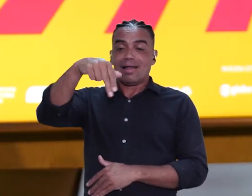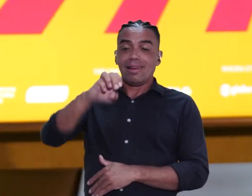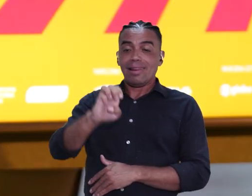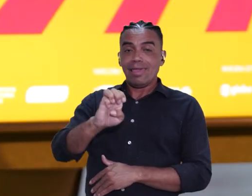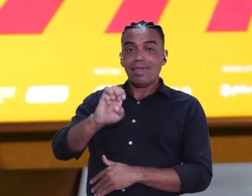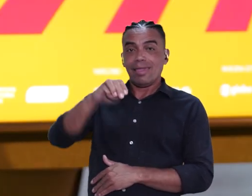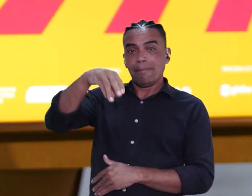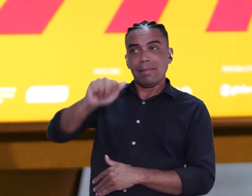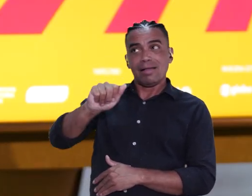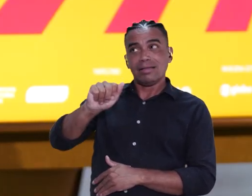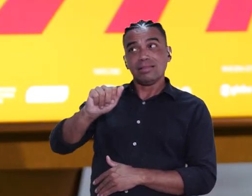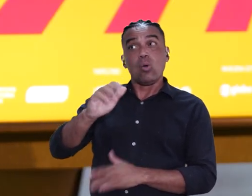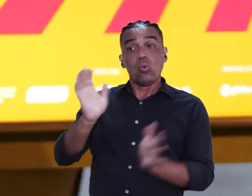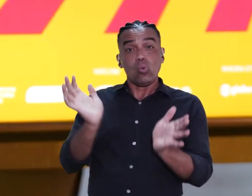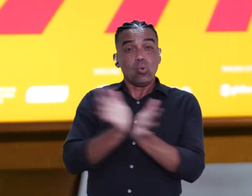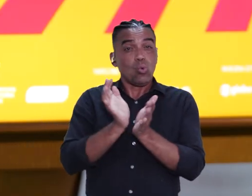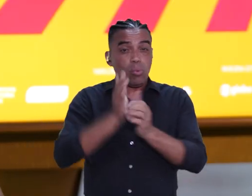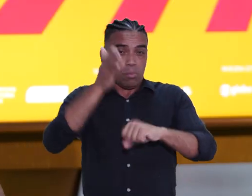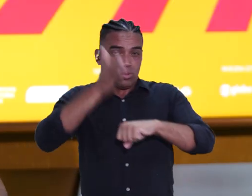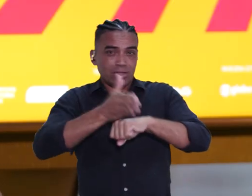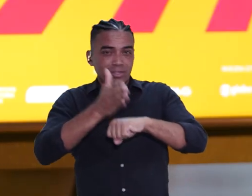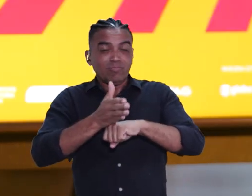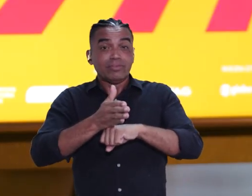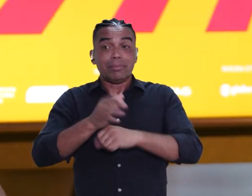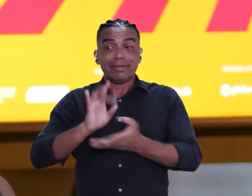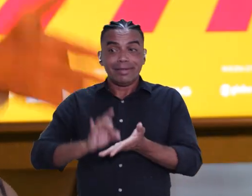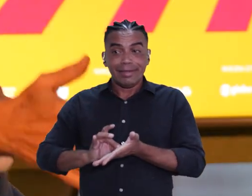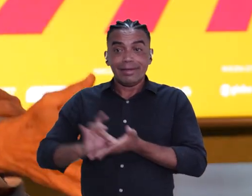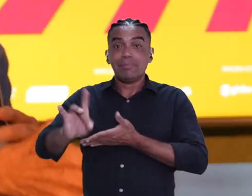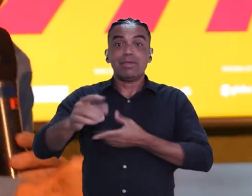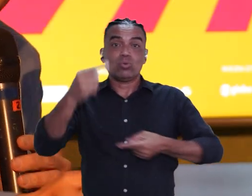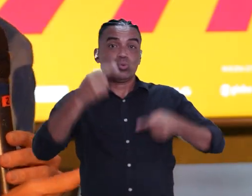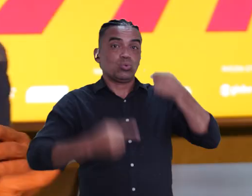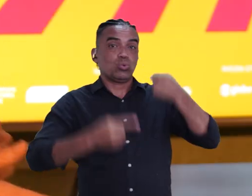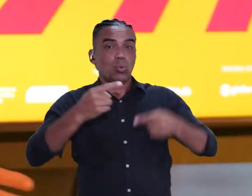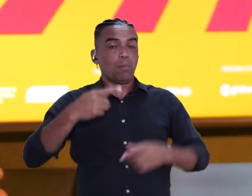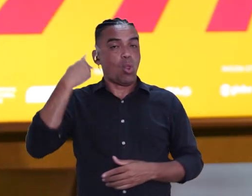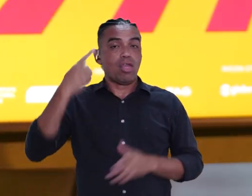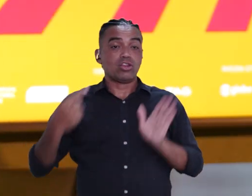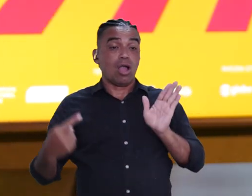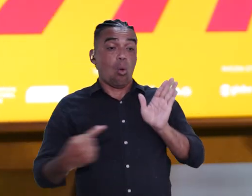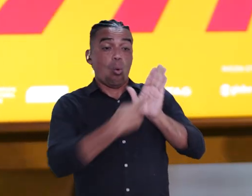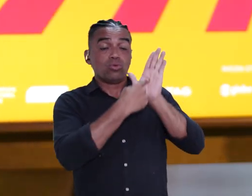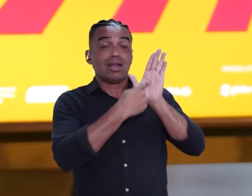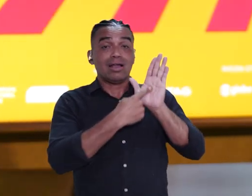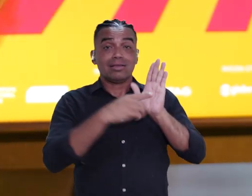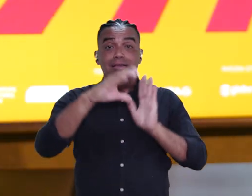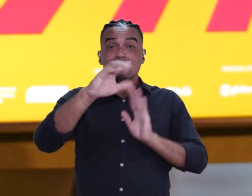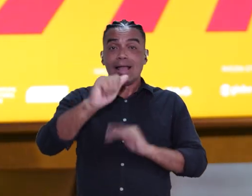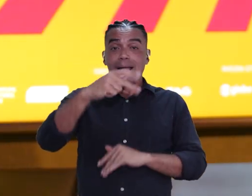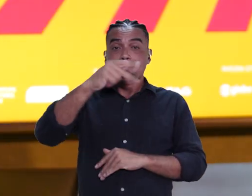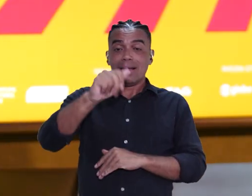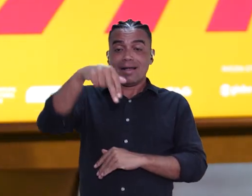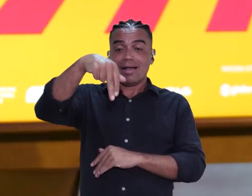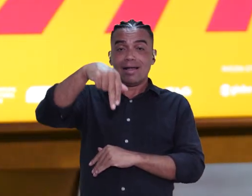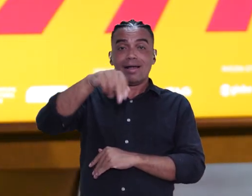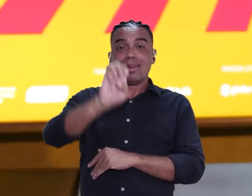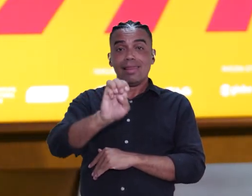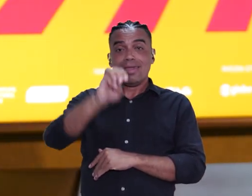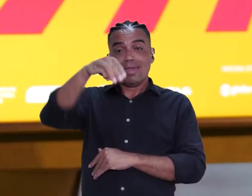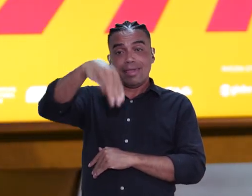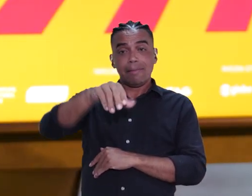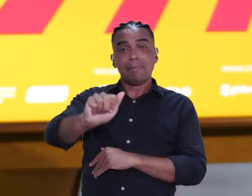dos antimodernistas, os inimigos políticos acusassem o Capanema, ou acusassem